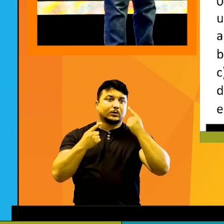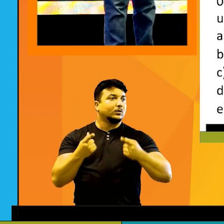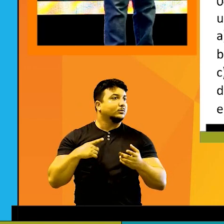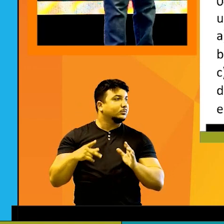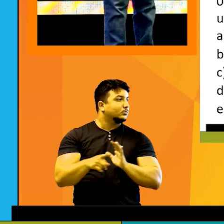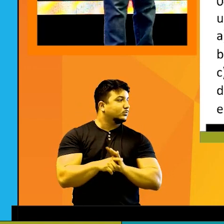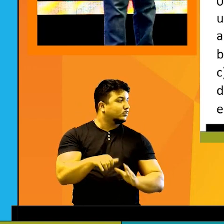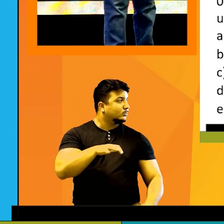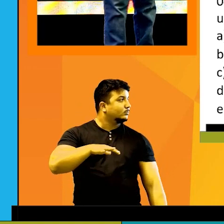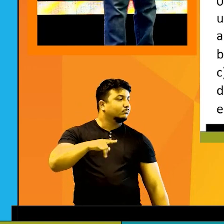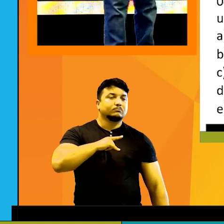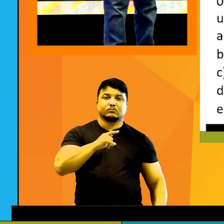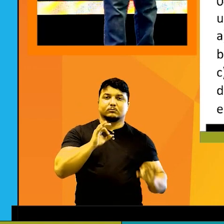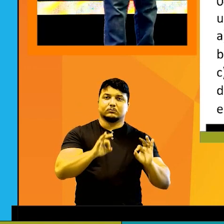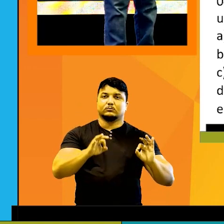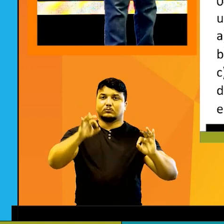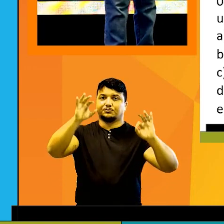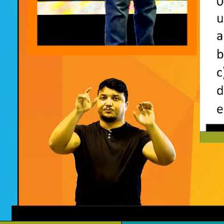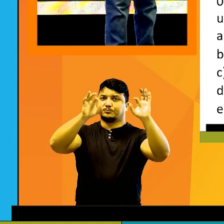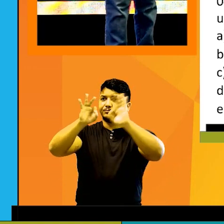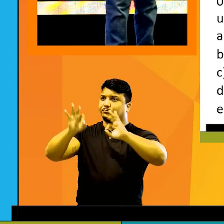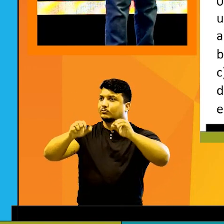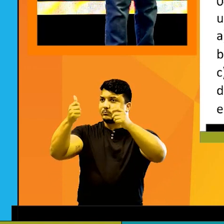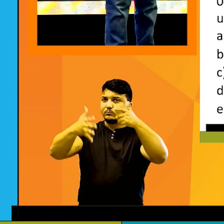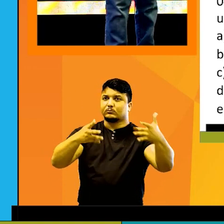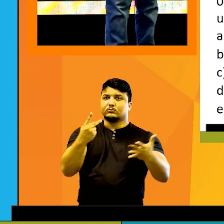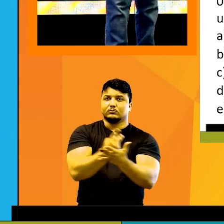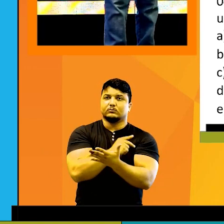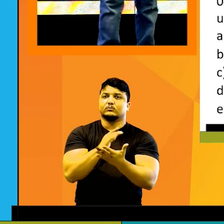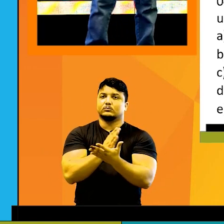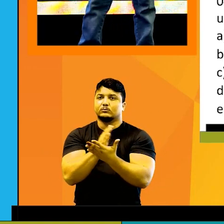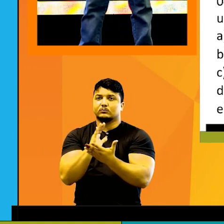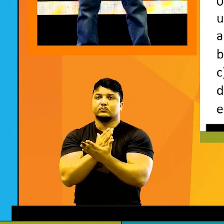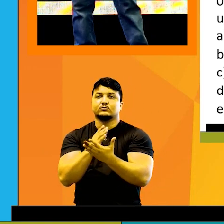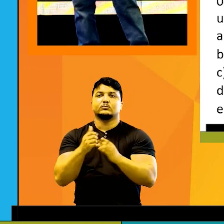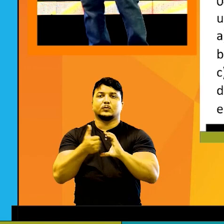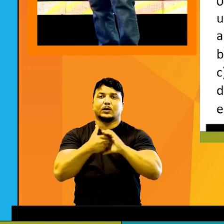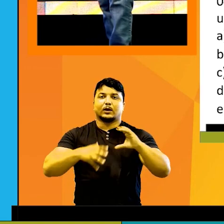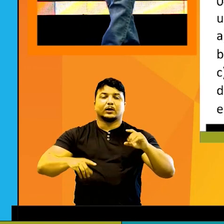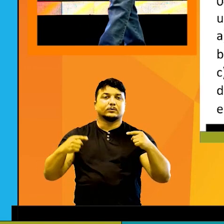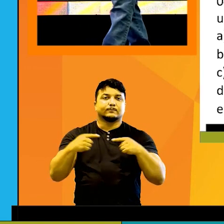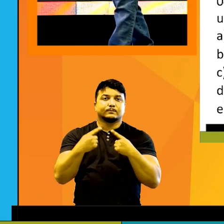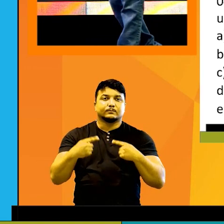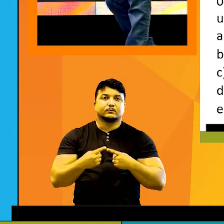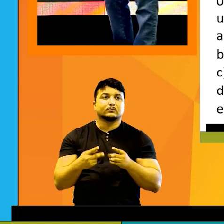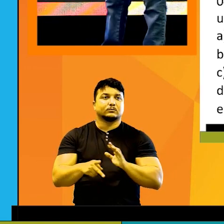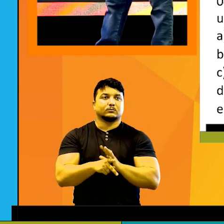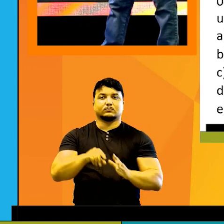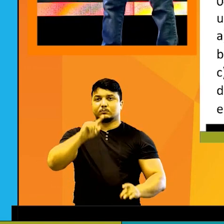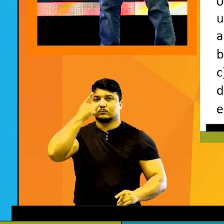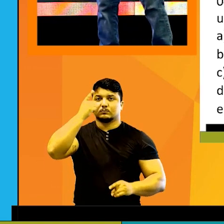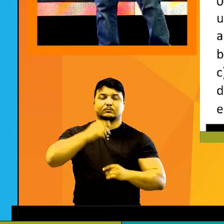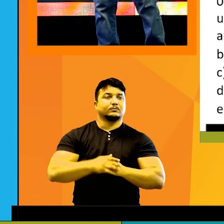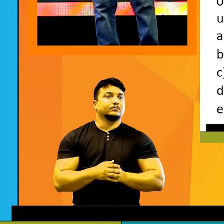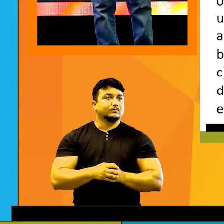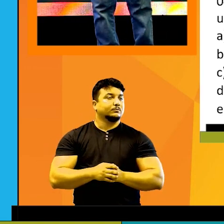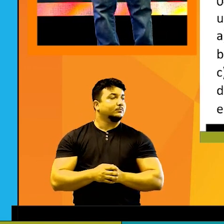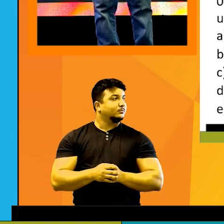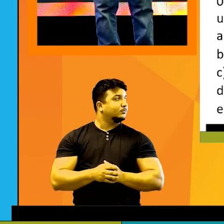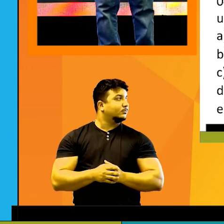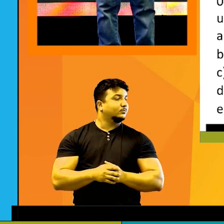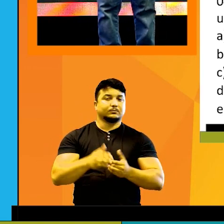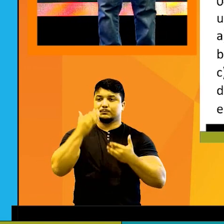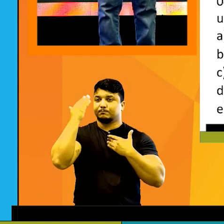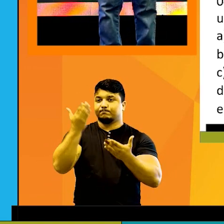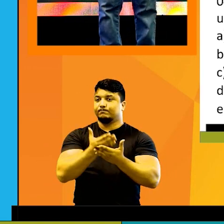Descrever o ambiente, citando objetos e algumas ocorrências, características típicas de um inventário.